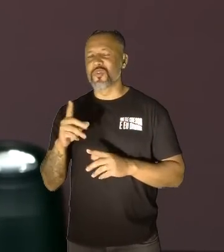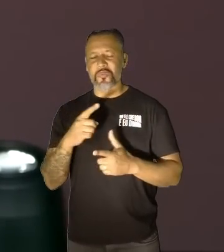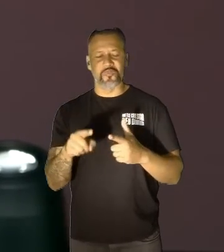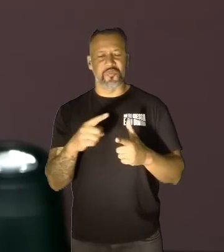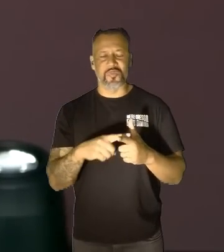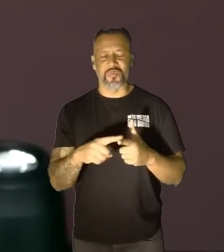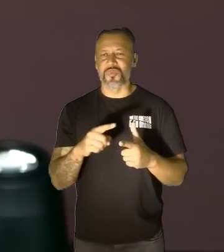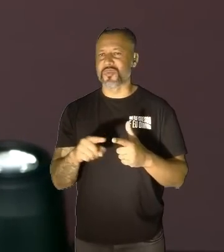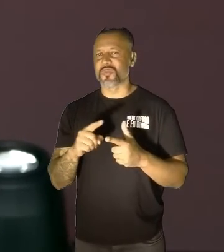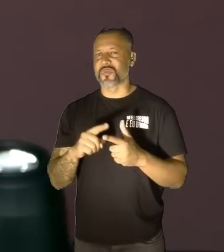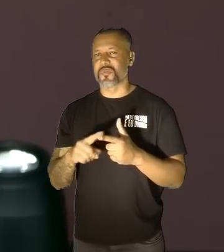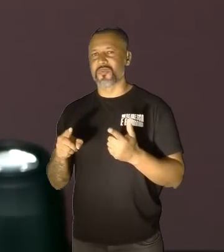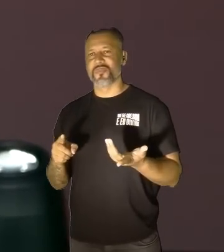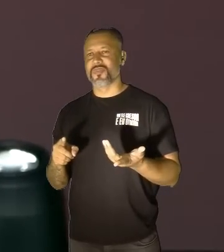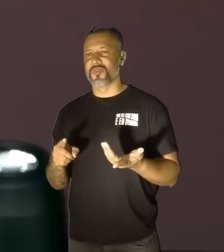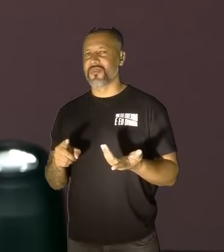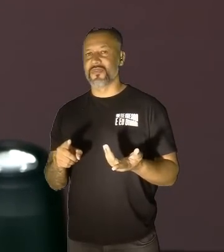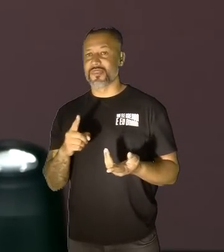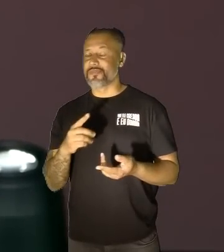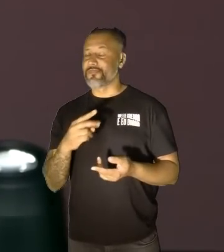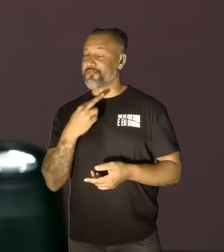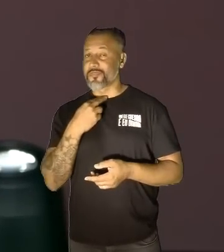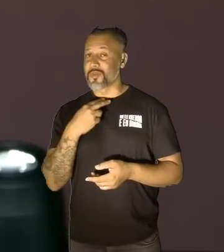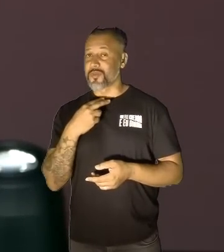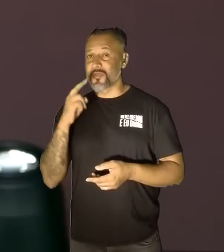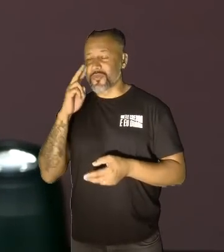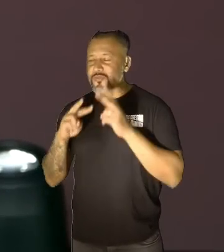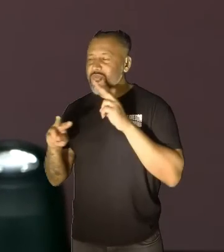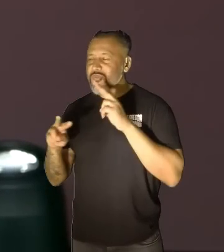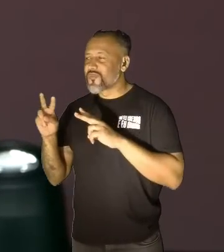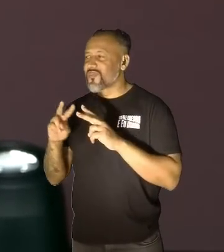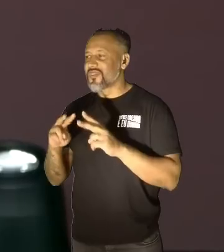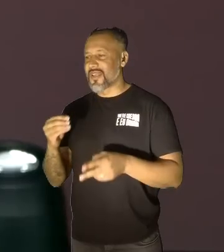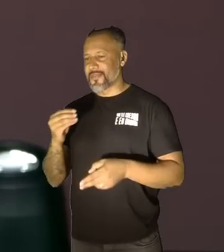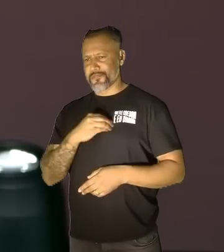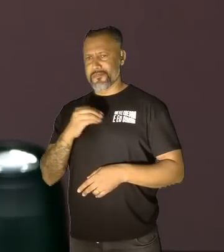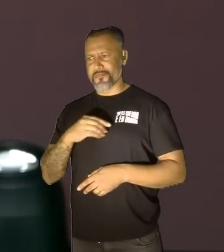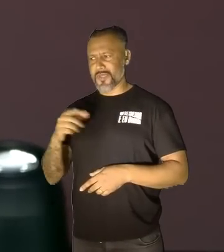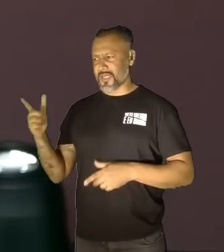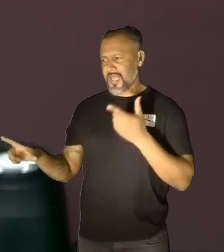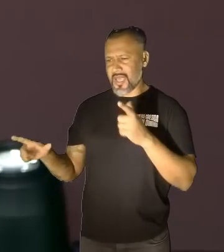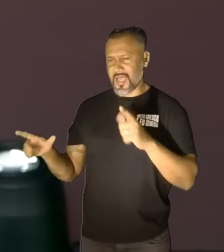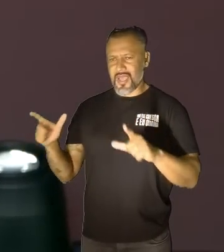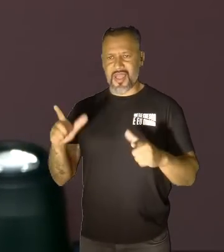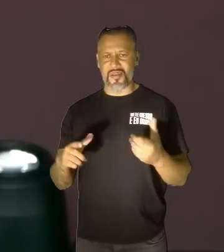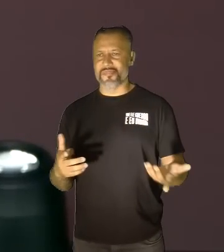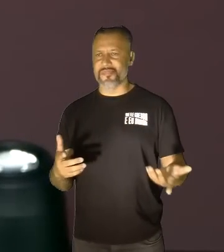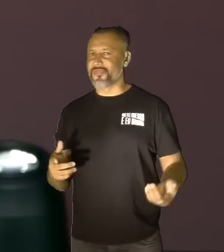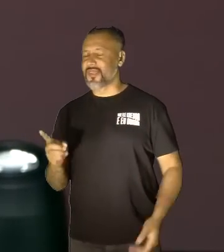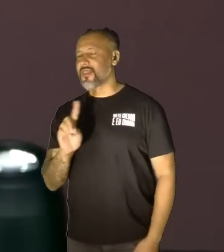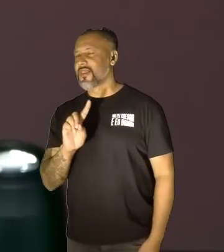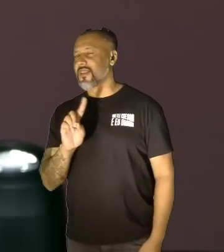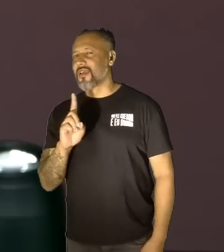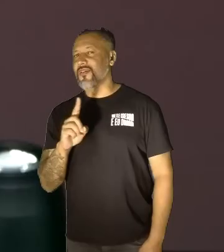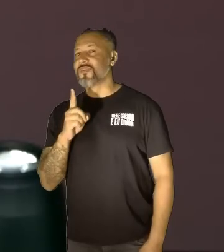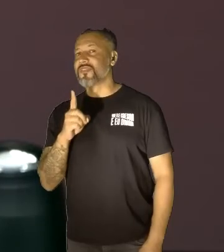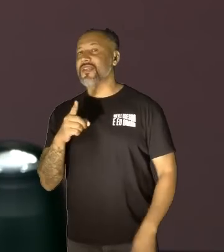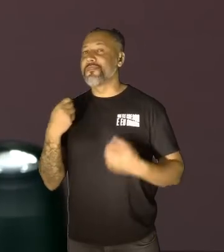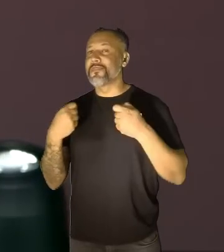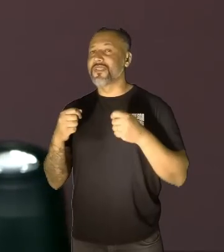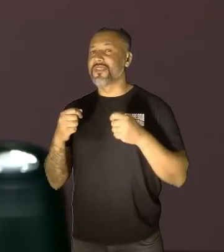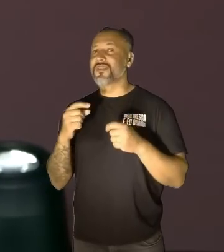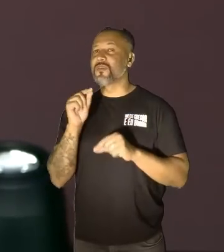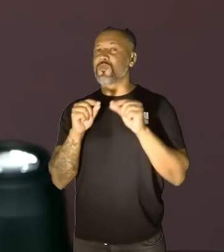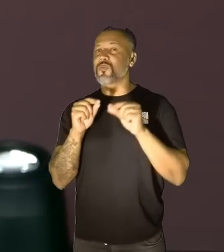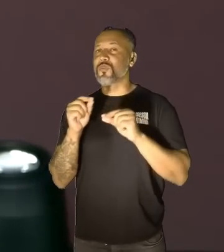vai cair. Se você olhar para o erro do homem, você vai cair. Se você olhar para o sistema religioso, você vai cair. Mas se você ouvir a voz de